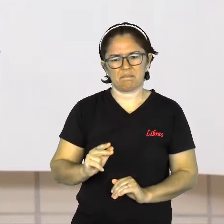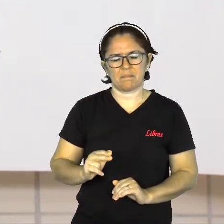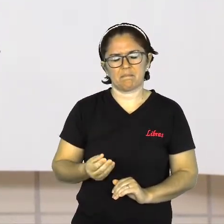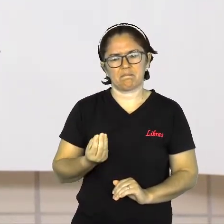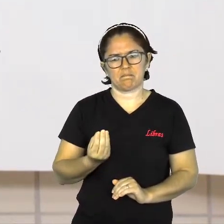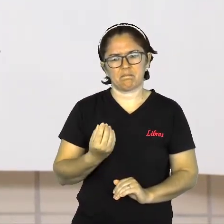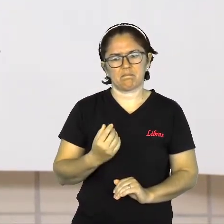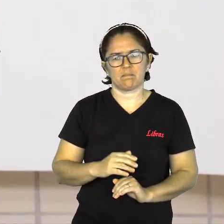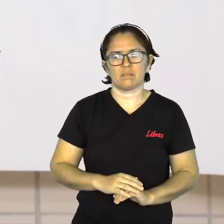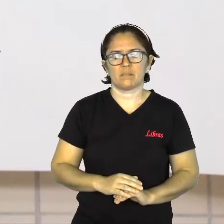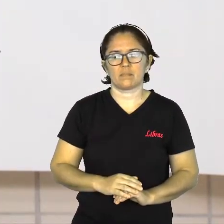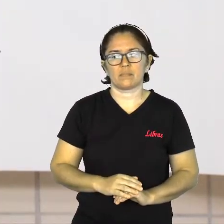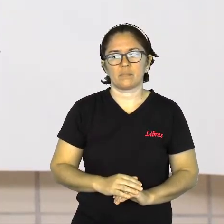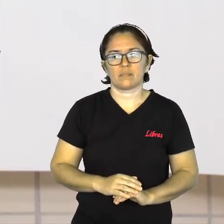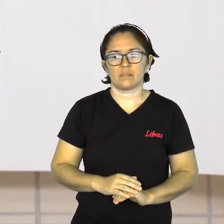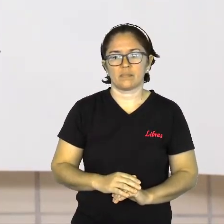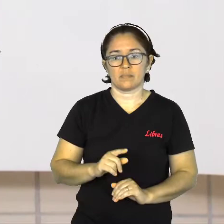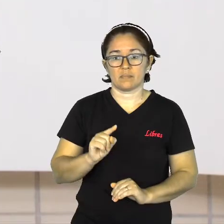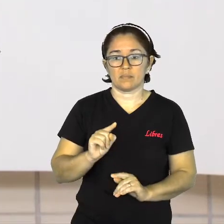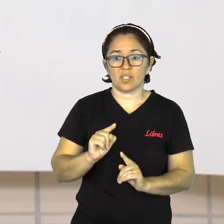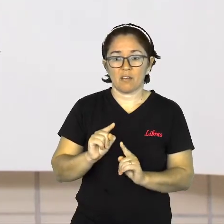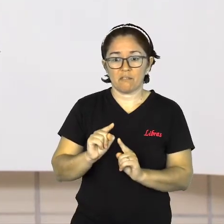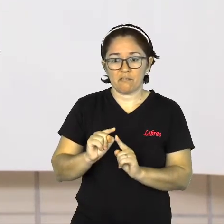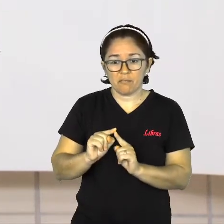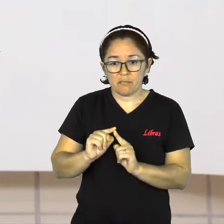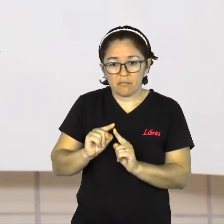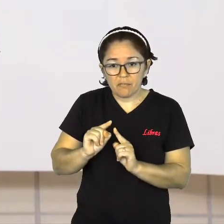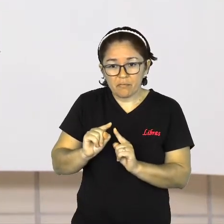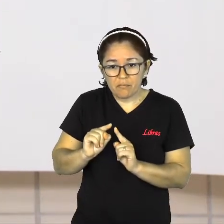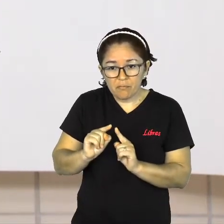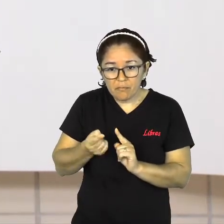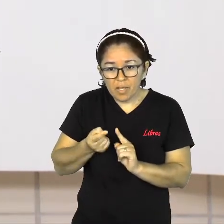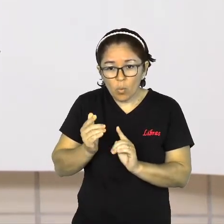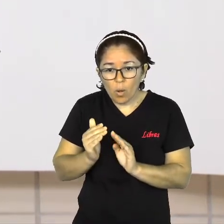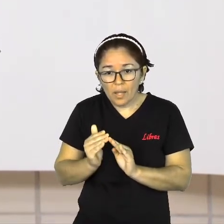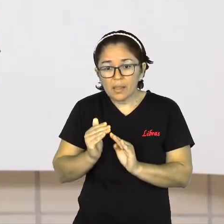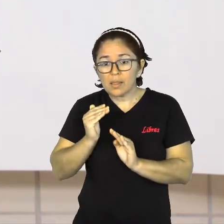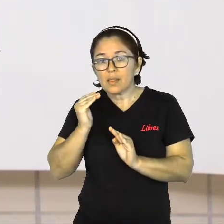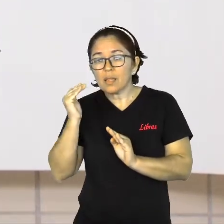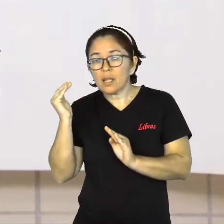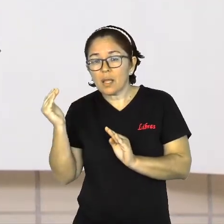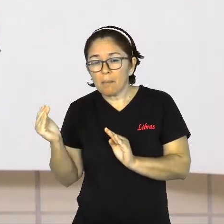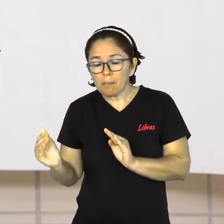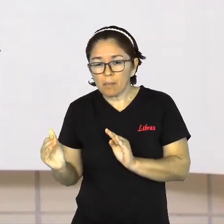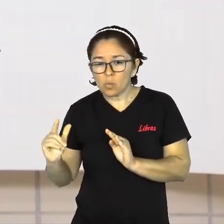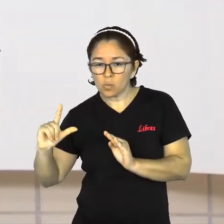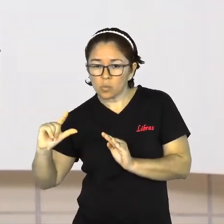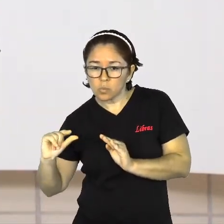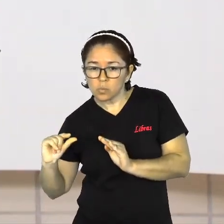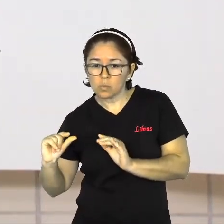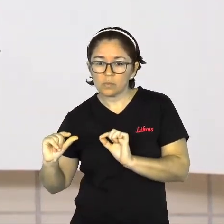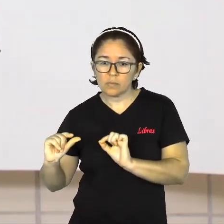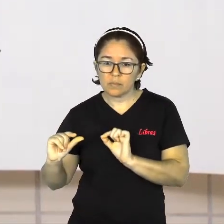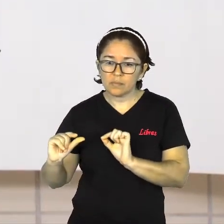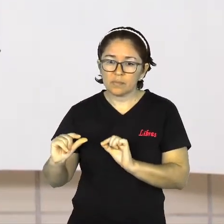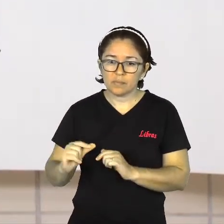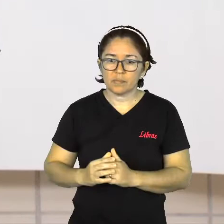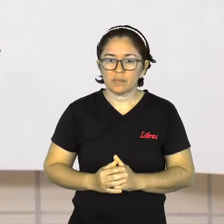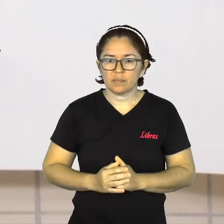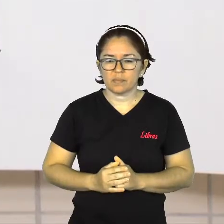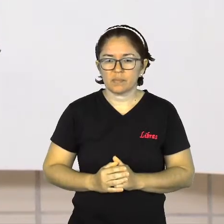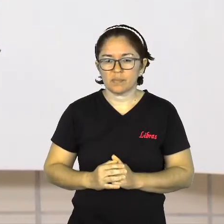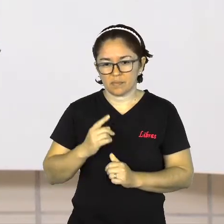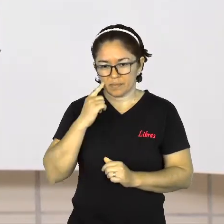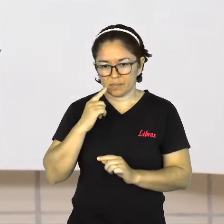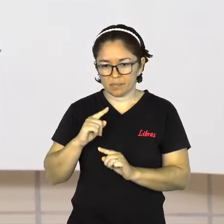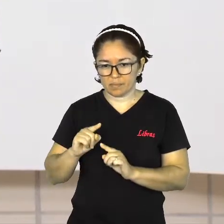com 1. Agora eu vou na parte decimal. Quem que é o menorzinho? Hein? Quem que é o menor?